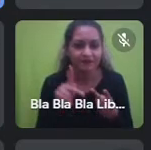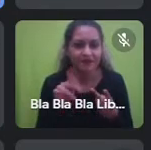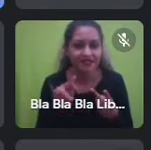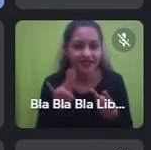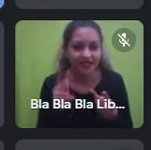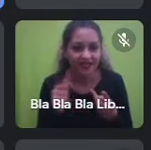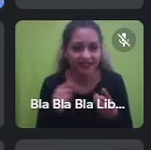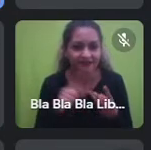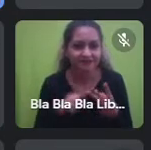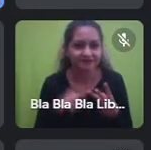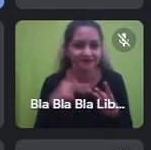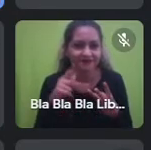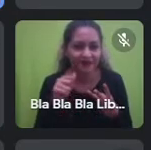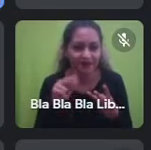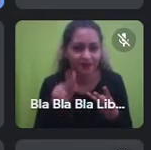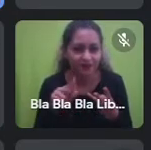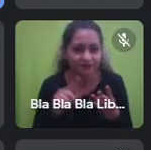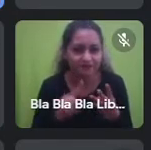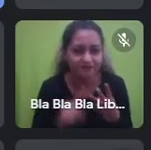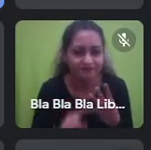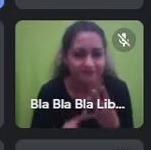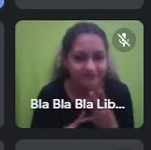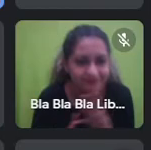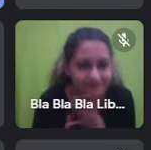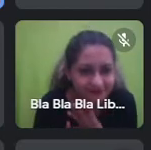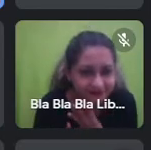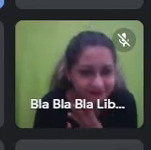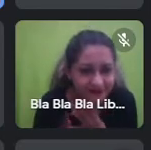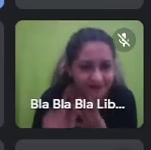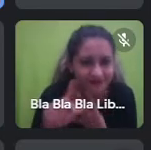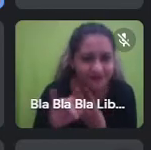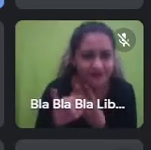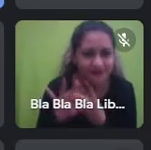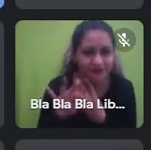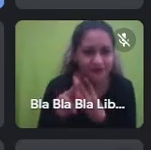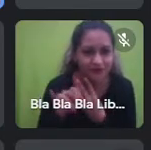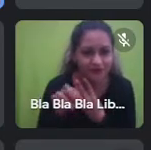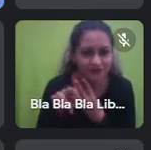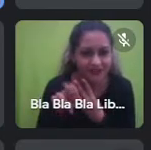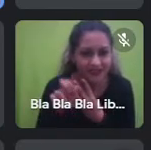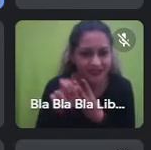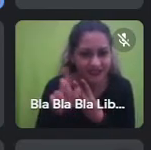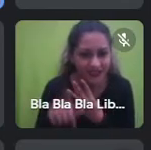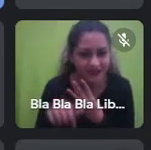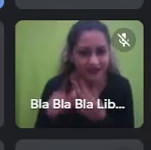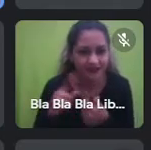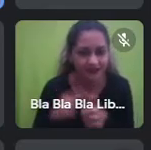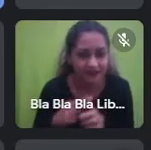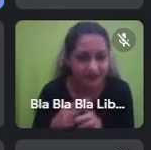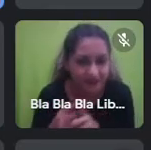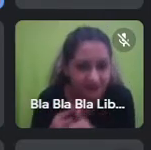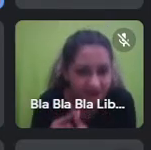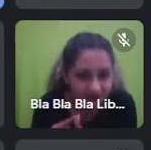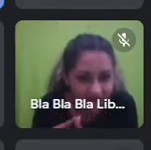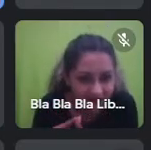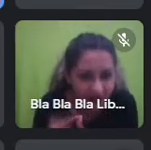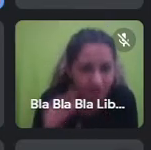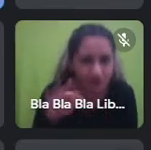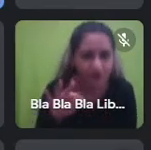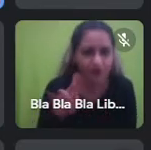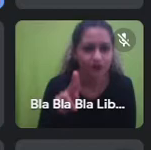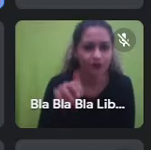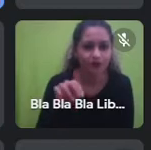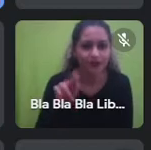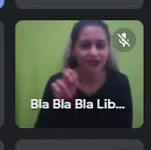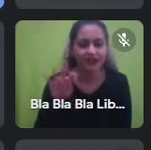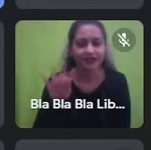pacu, o piau, o cunaré, curimatã. 2011, tá bom?